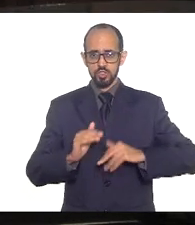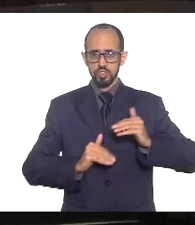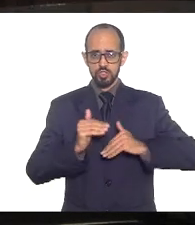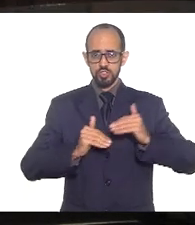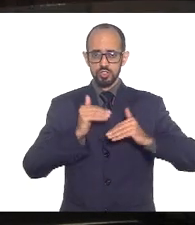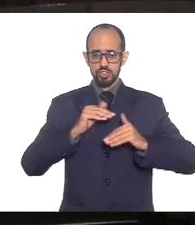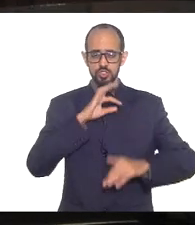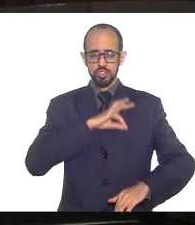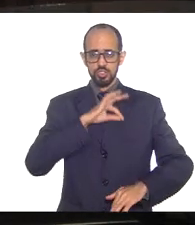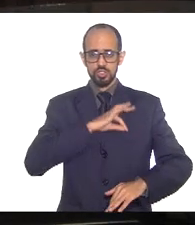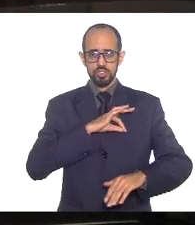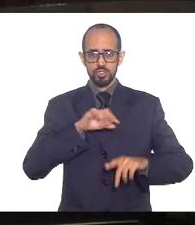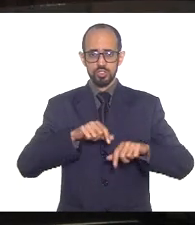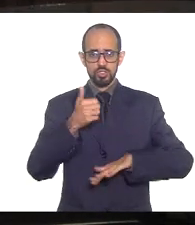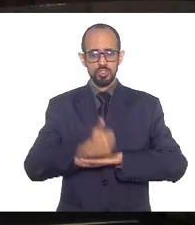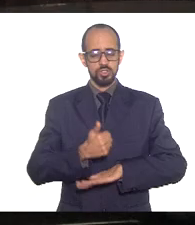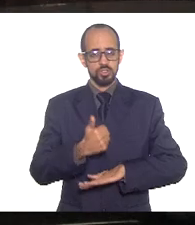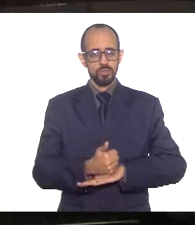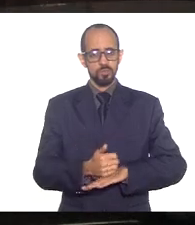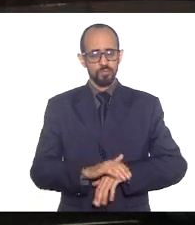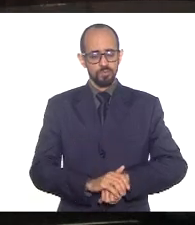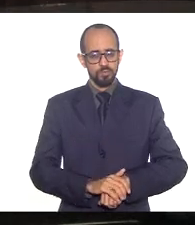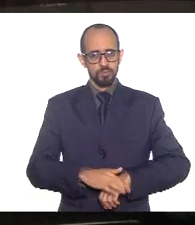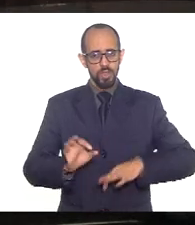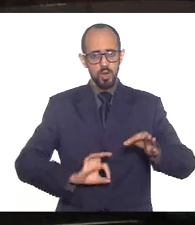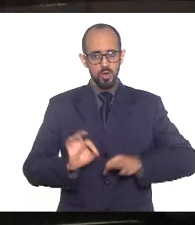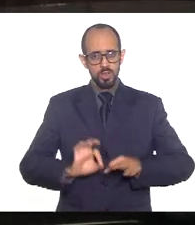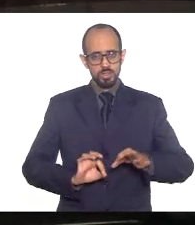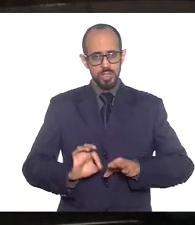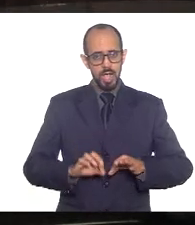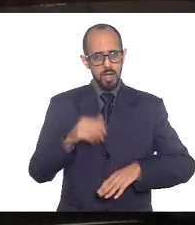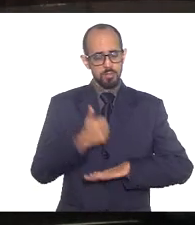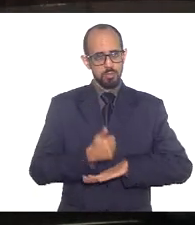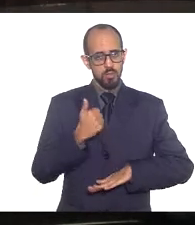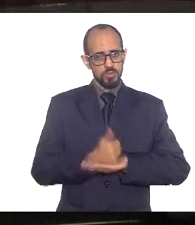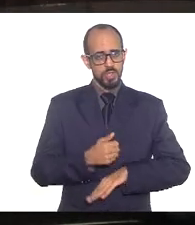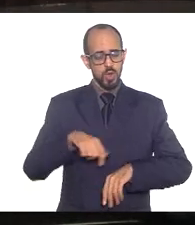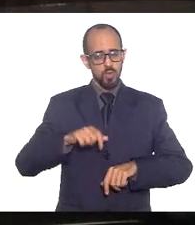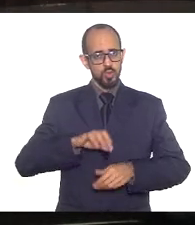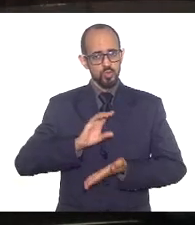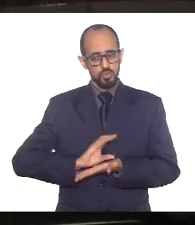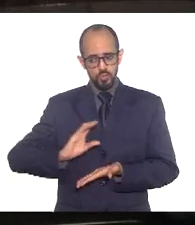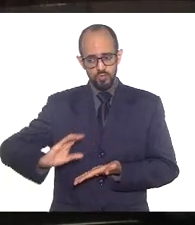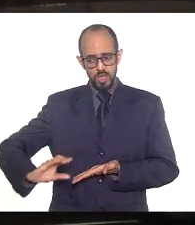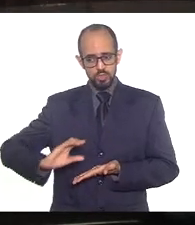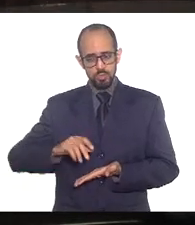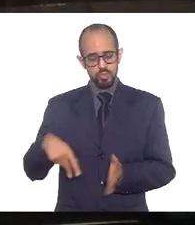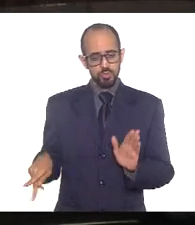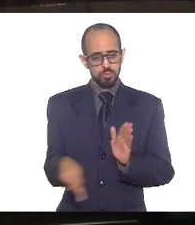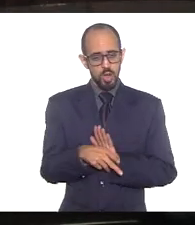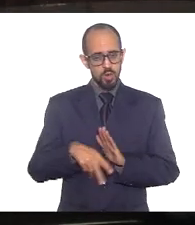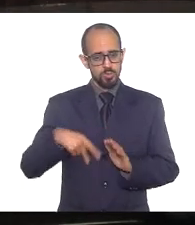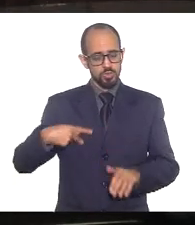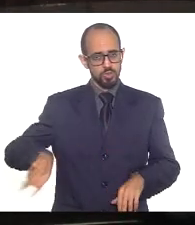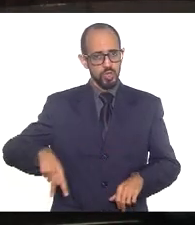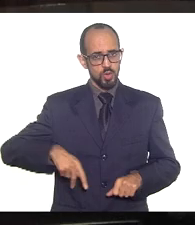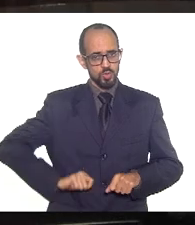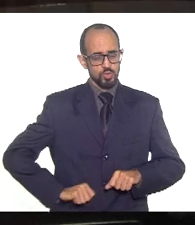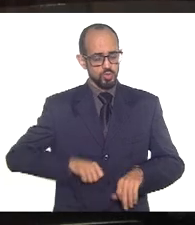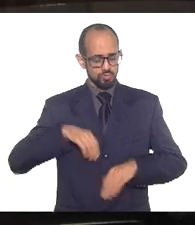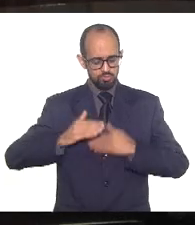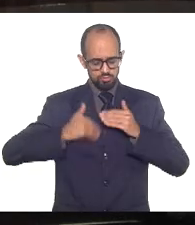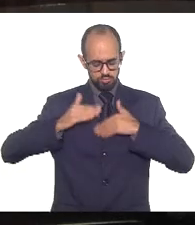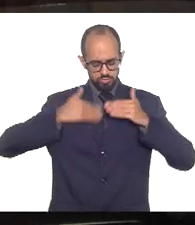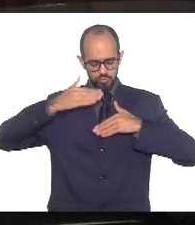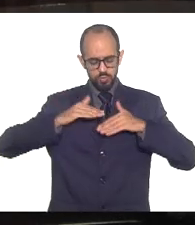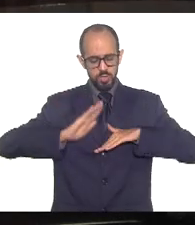organizar as suas vidas profissionais as suas trajetórias os seus investimentos em formação e desenvolvimento